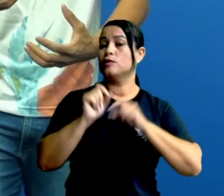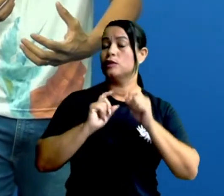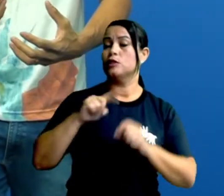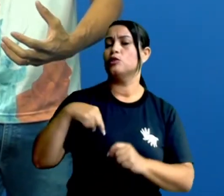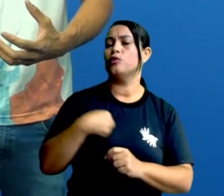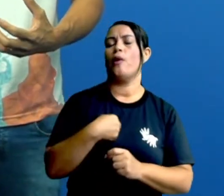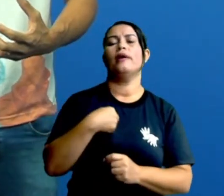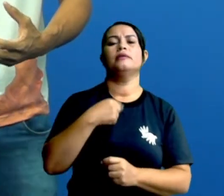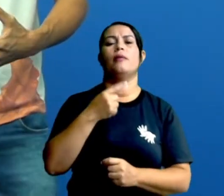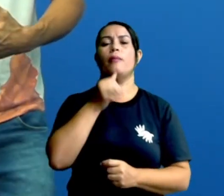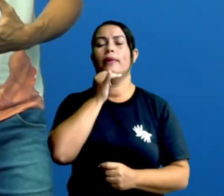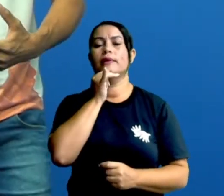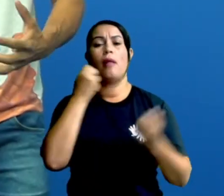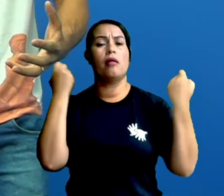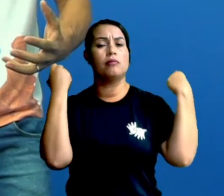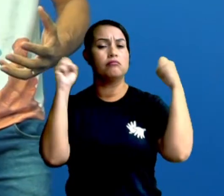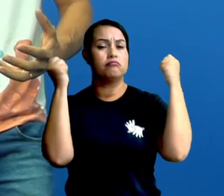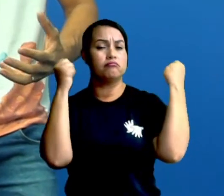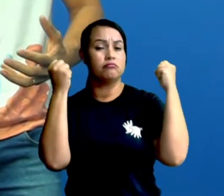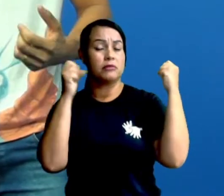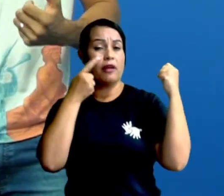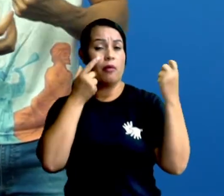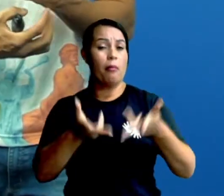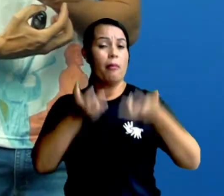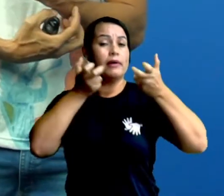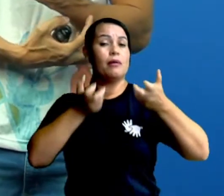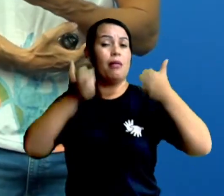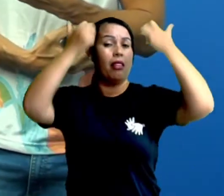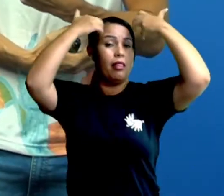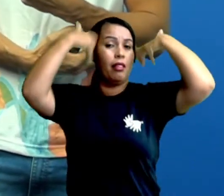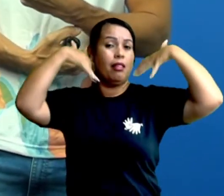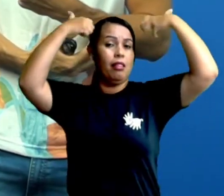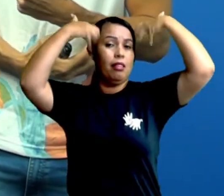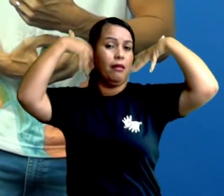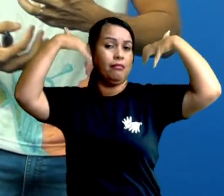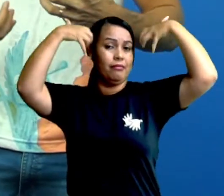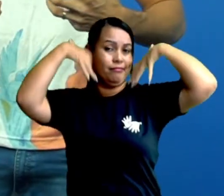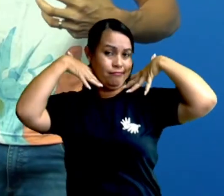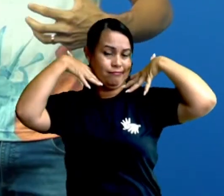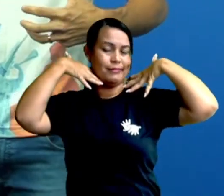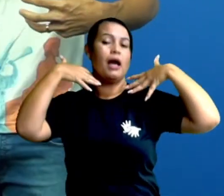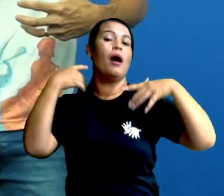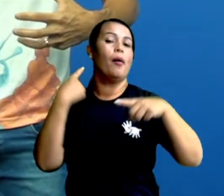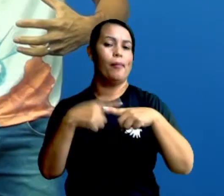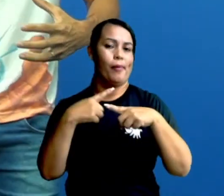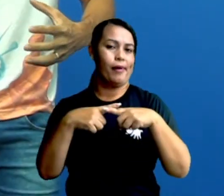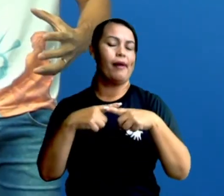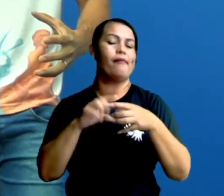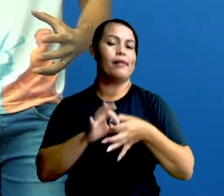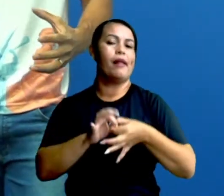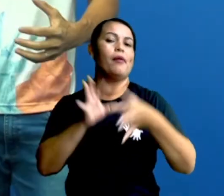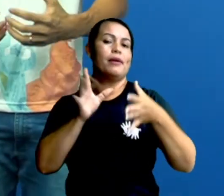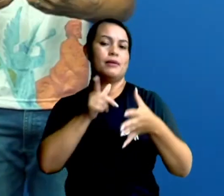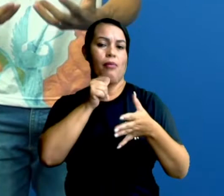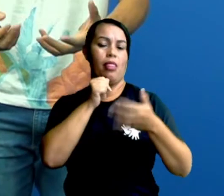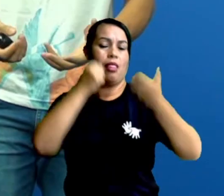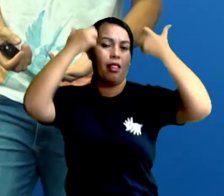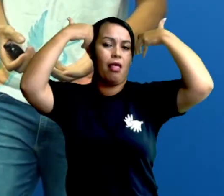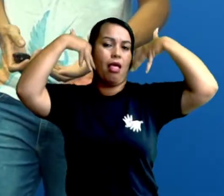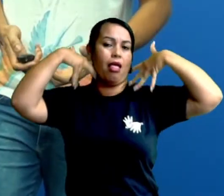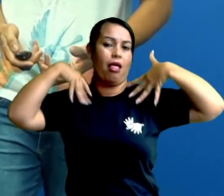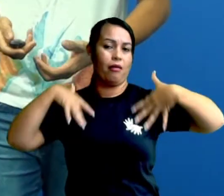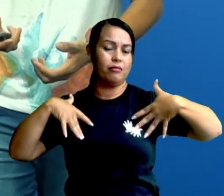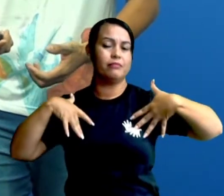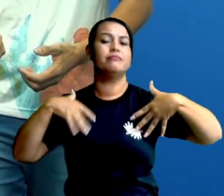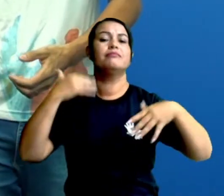breve atividade física, a gente vai começar imediatamente a quê? A transpirar, tá certo? Justamente a liberação de água